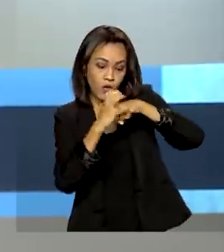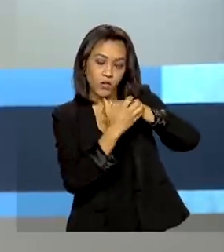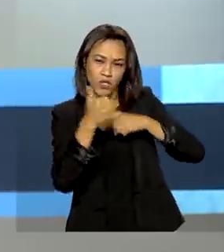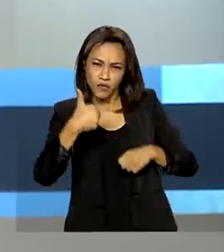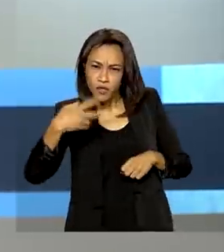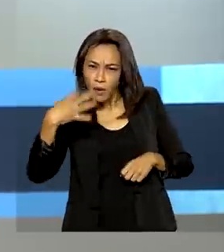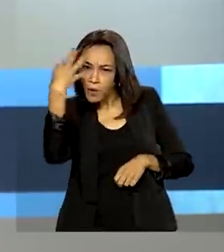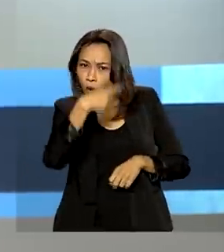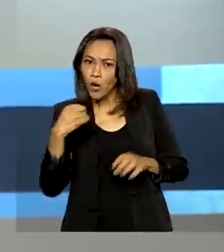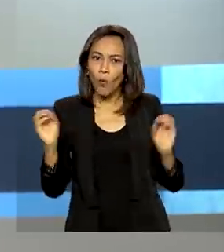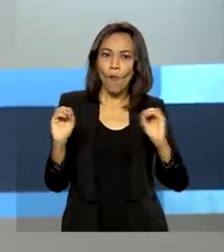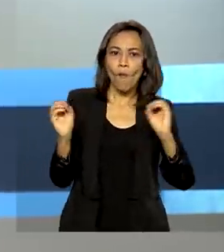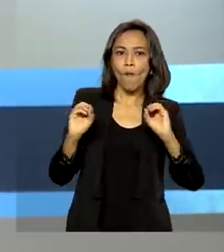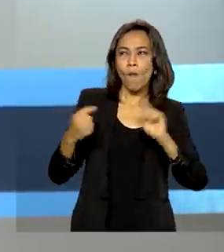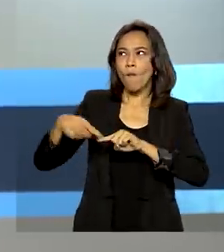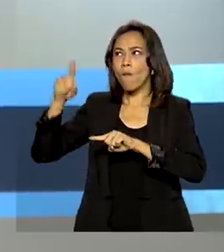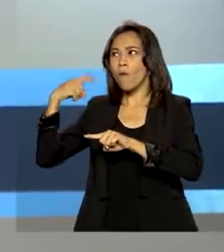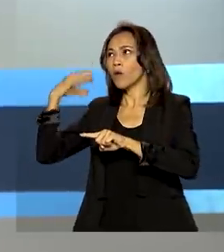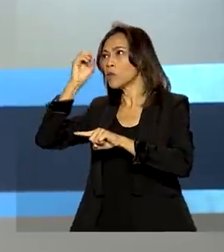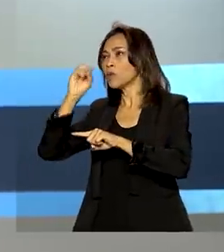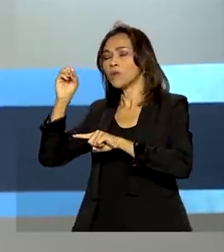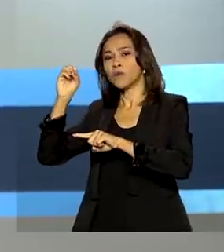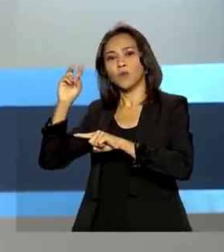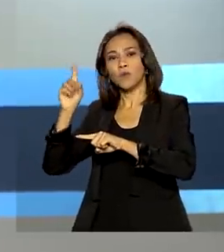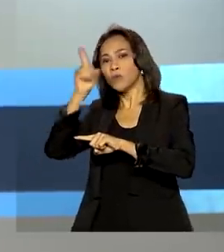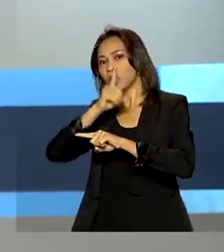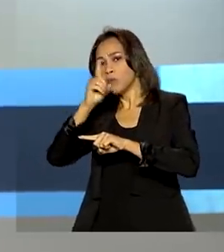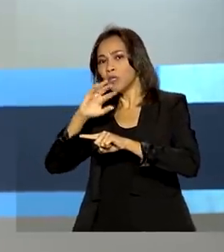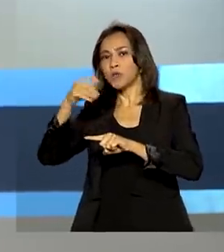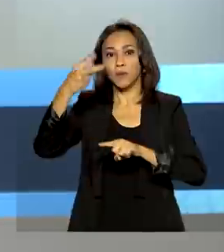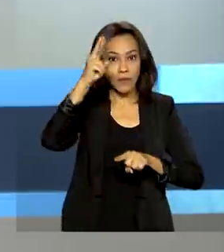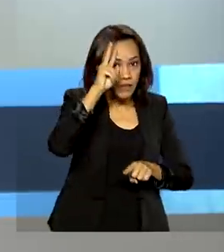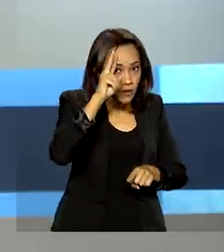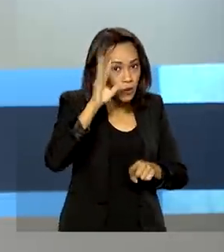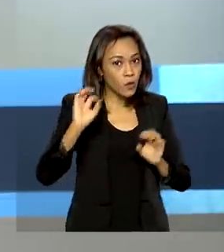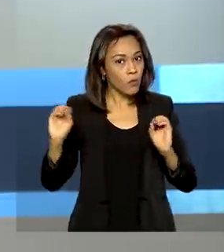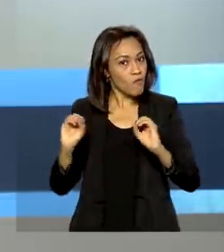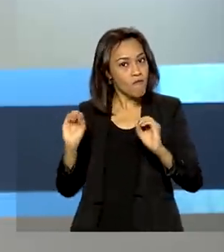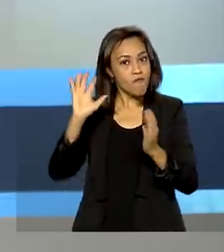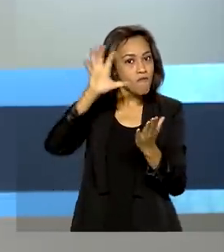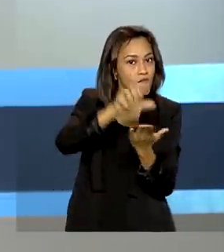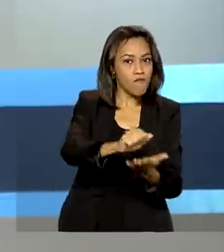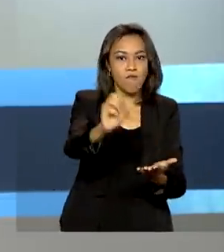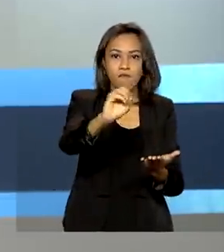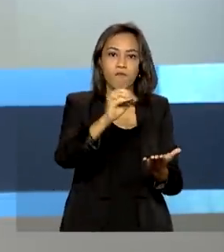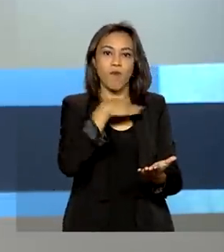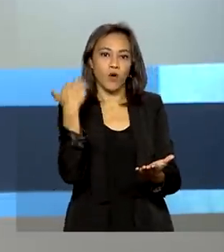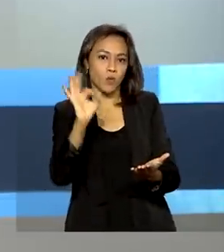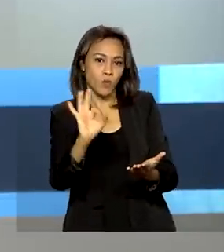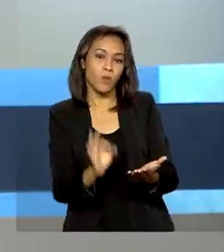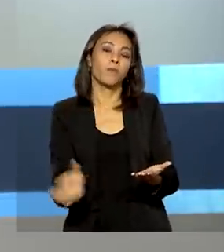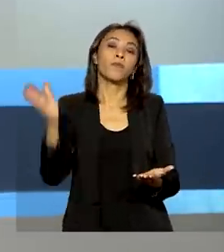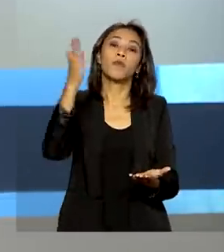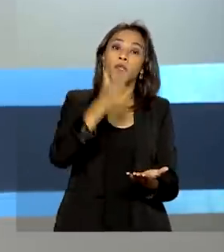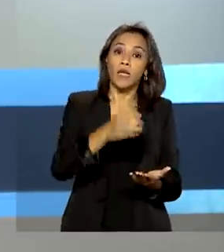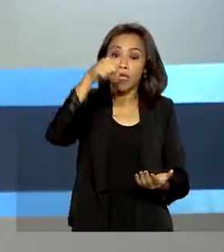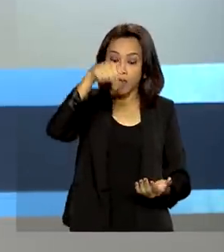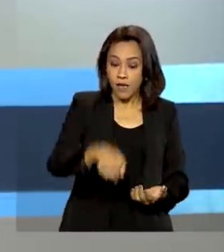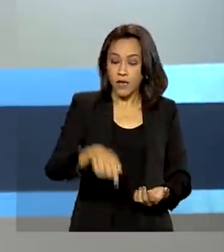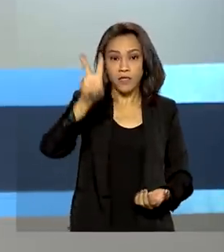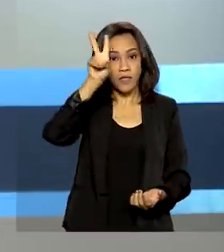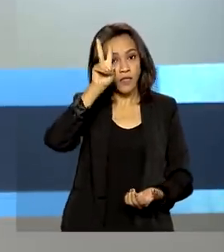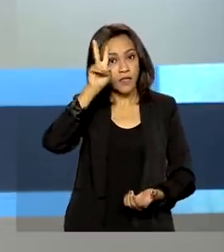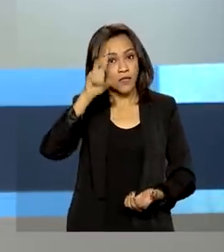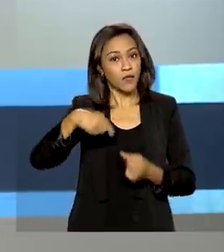horas, entre domingo e segunda-feira, de acordo com o Ministério da Saúde. O boletim aponta também que o país registrou nesta segunda